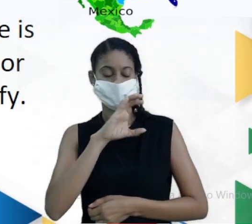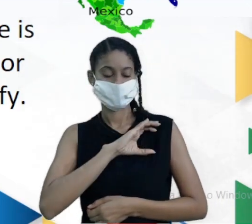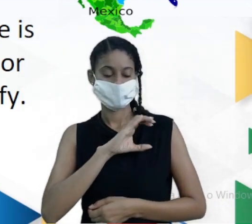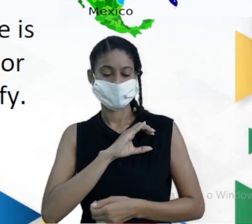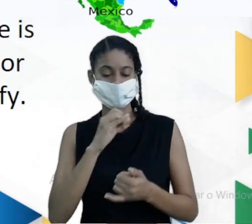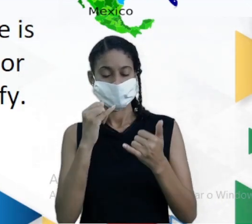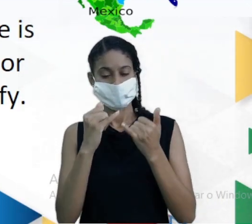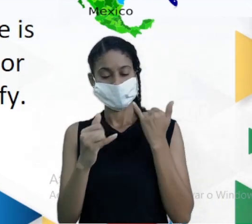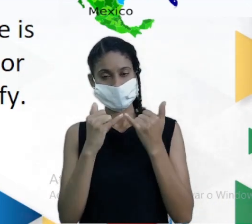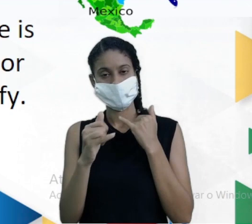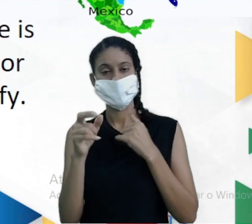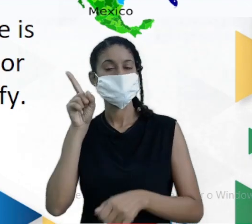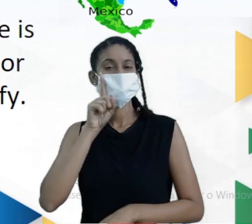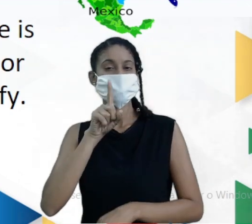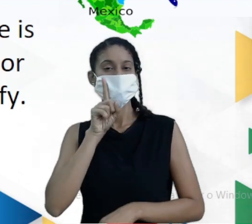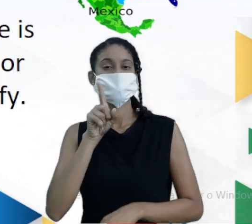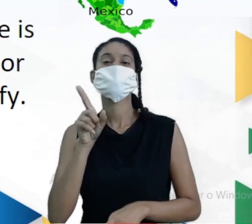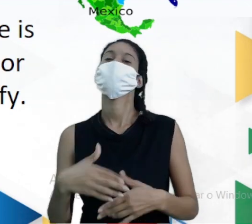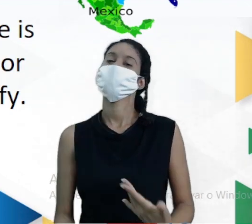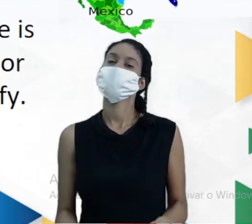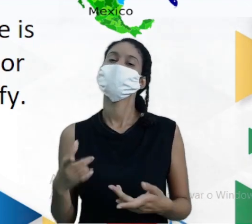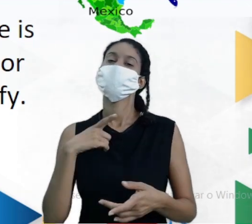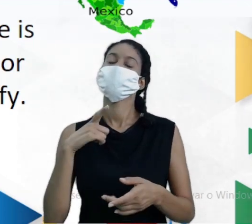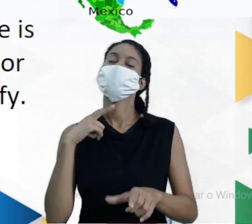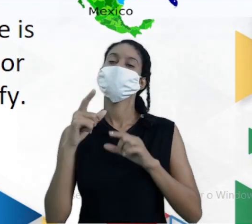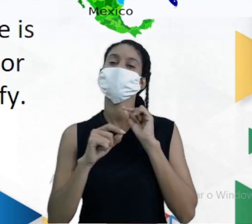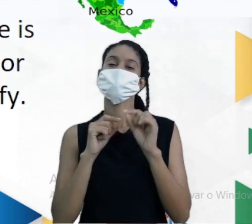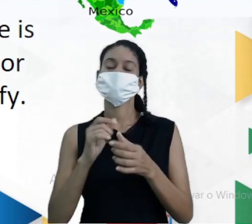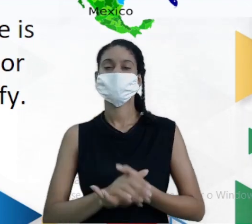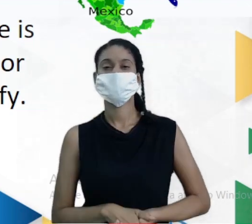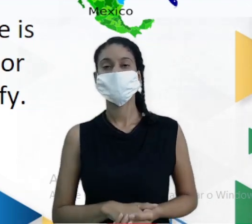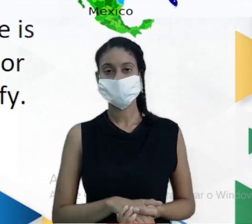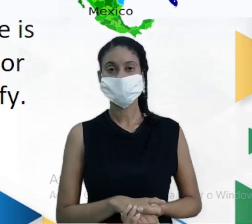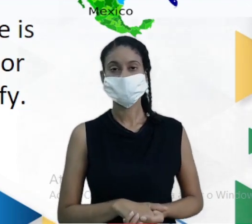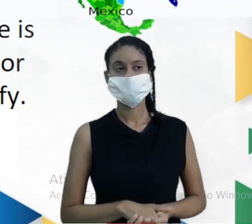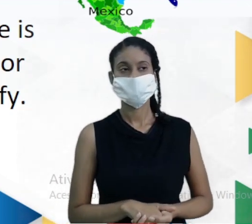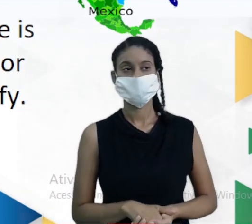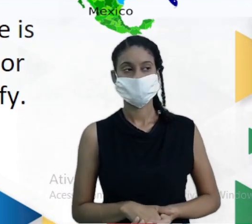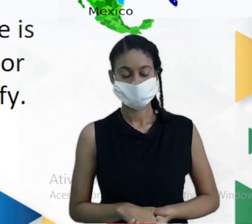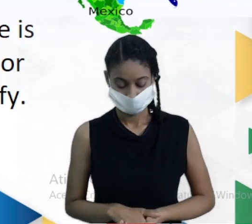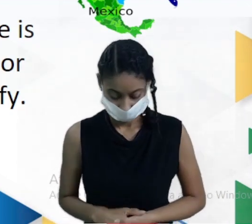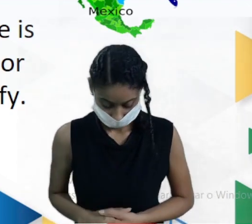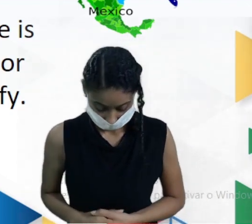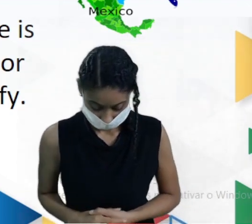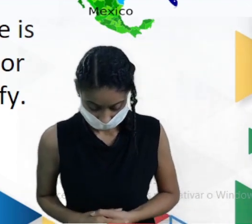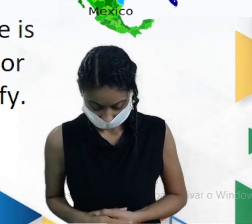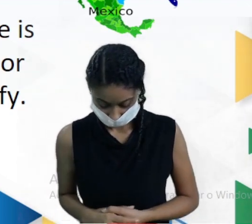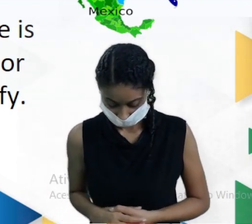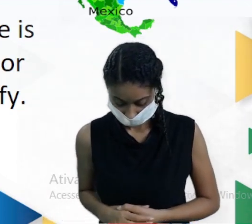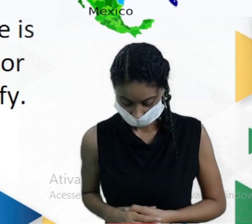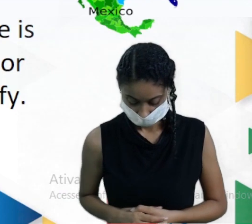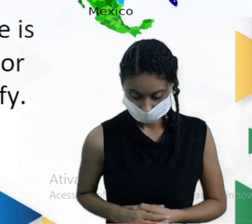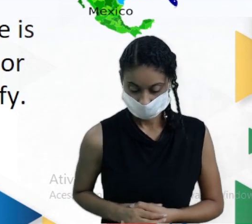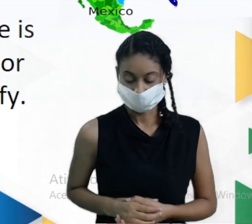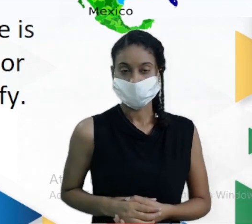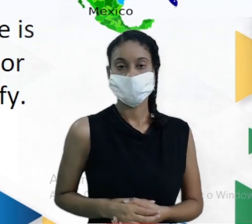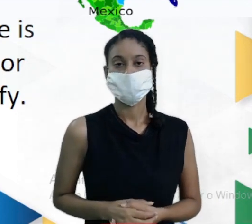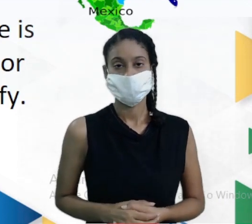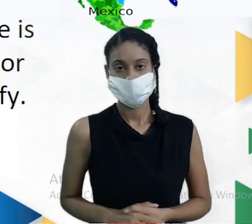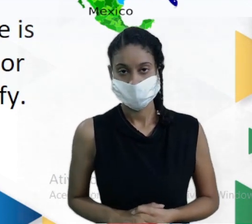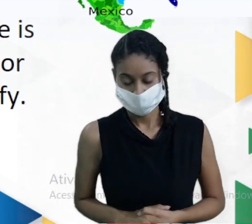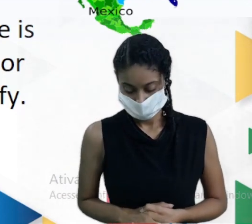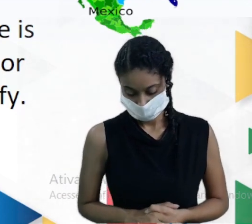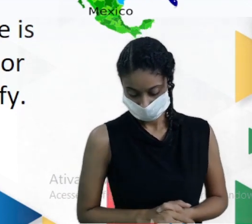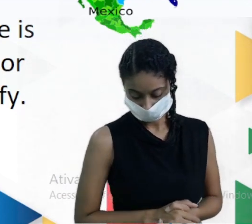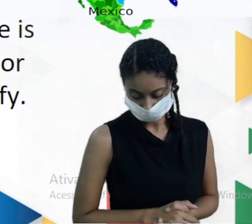muito do inglês americano. Então tem aí, né? However, there are characteristics that mark the accent, and